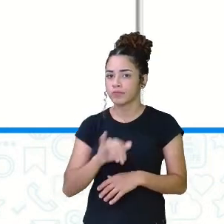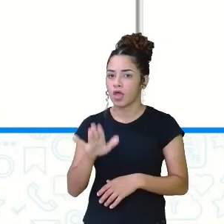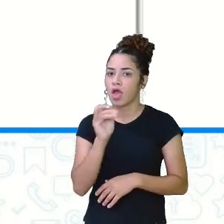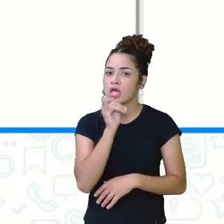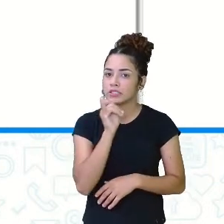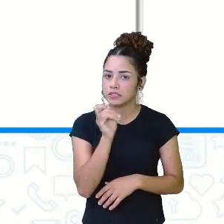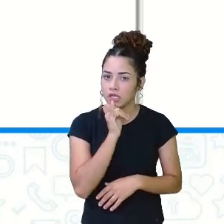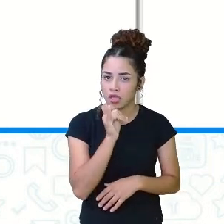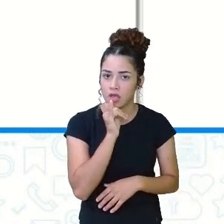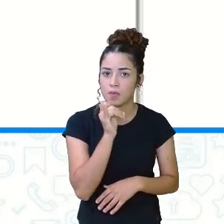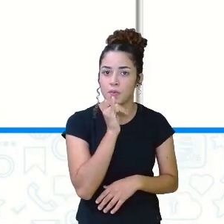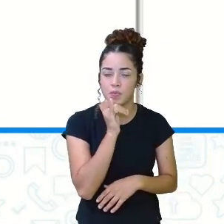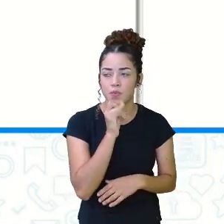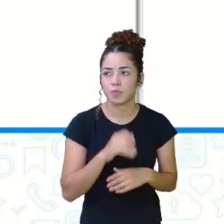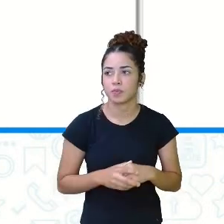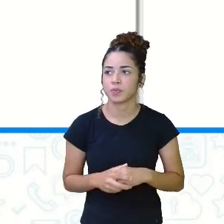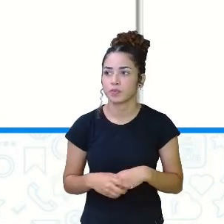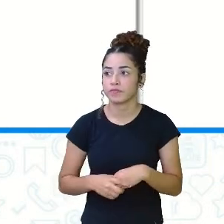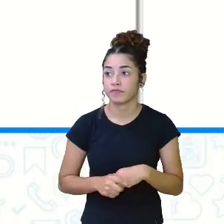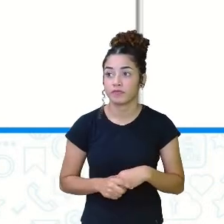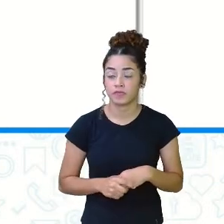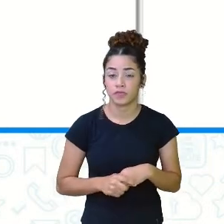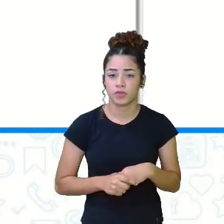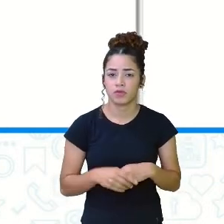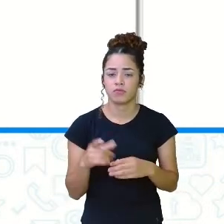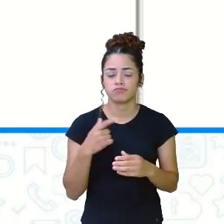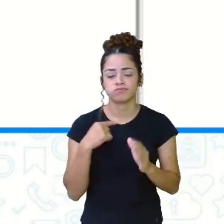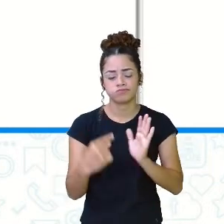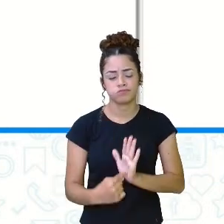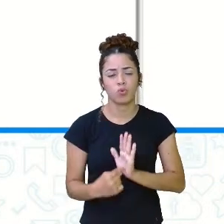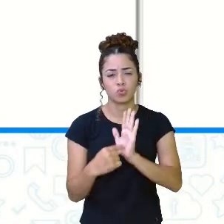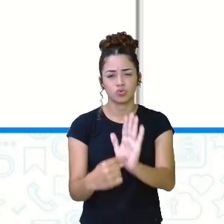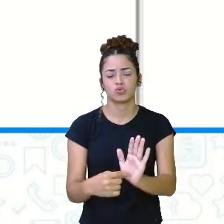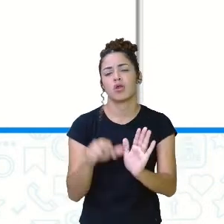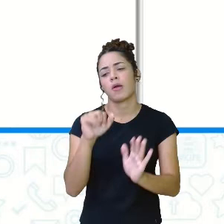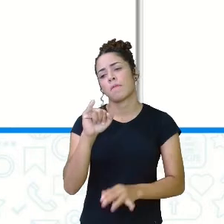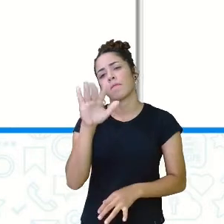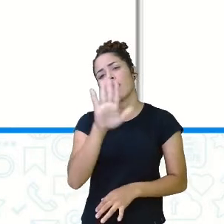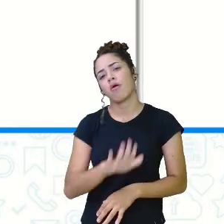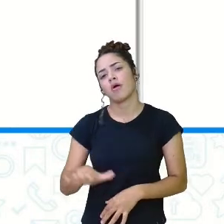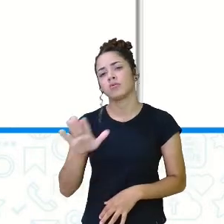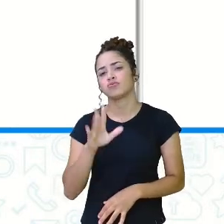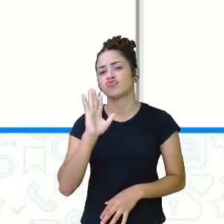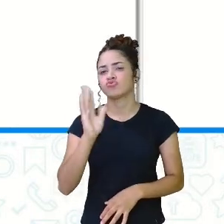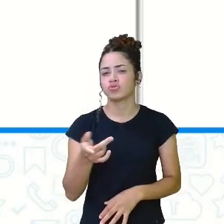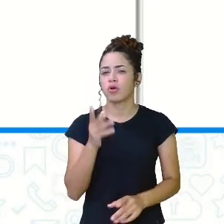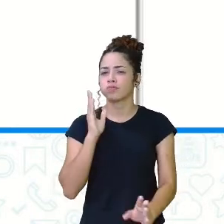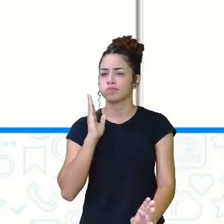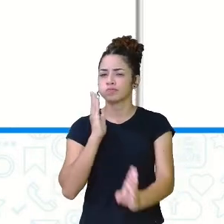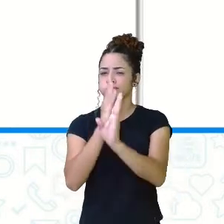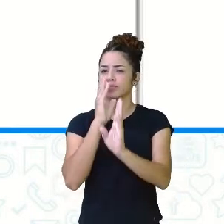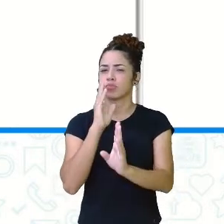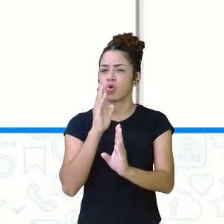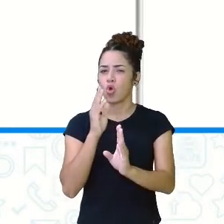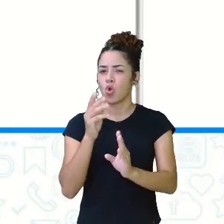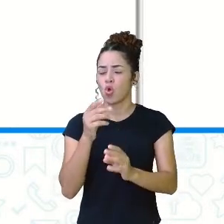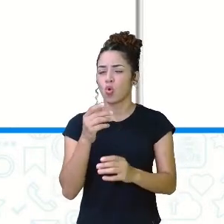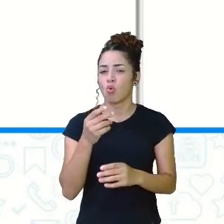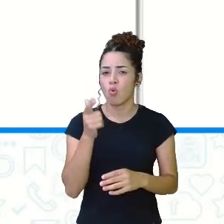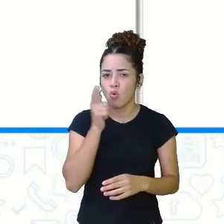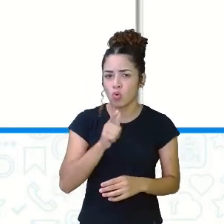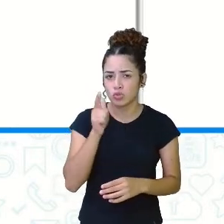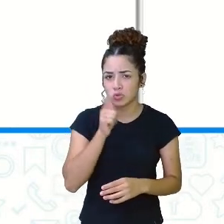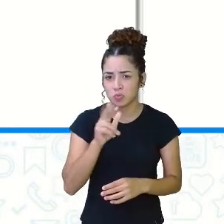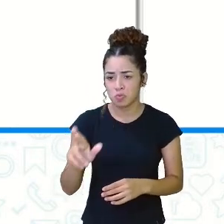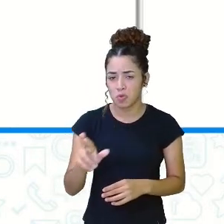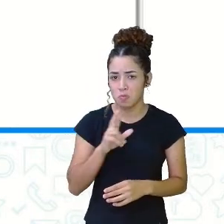exemplos de polígono. Eu mostrando essa imagem, você já conseguiria definir polígono para mim?